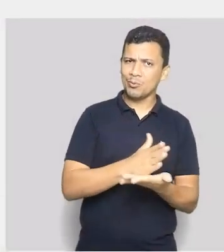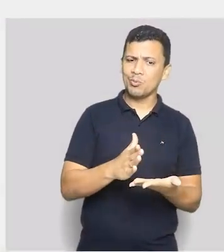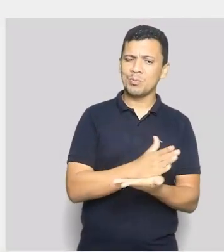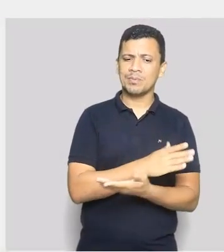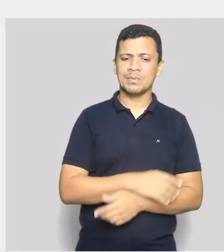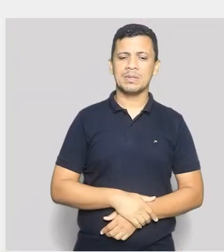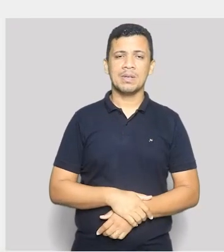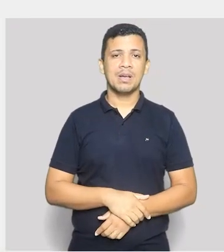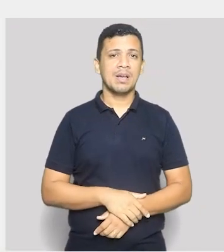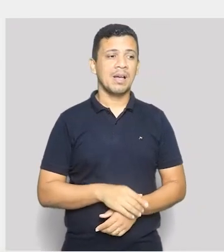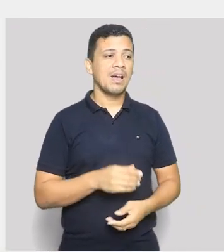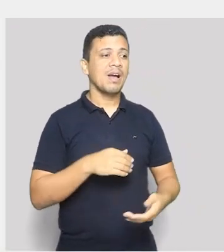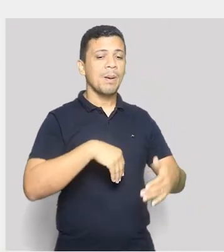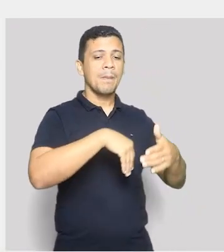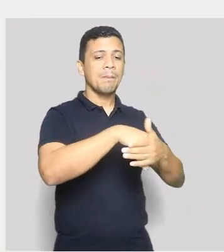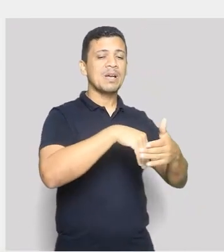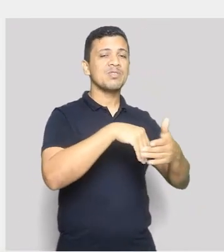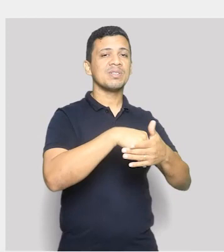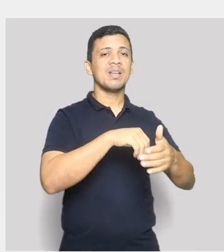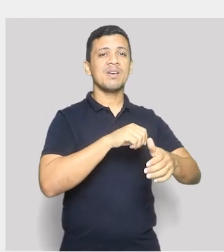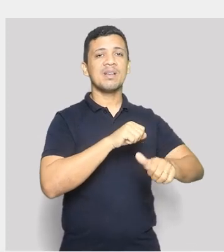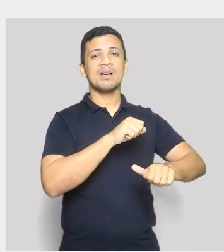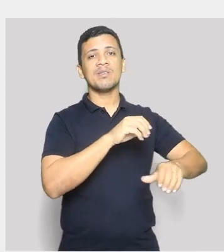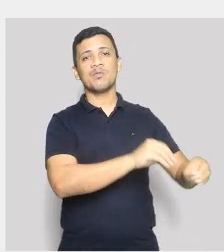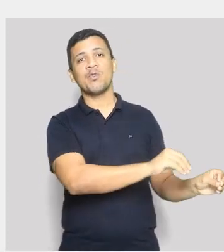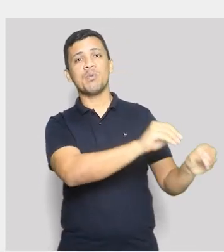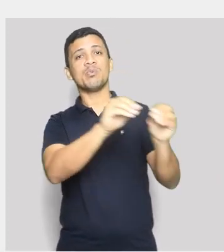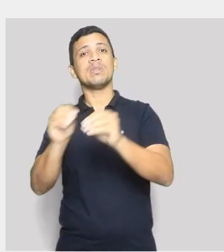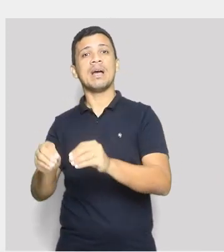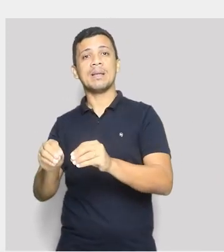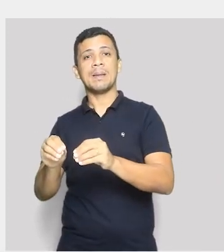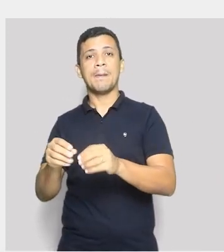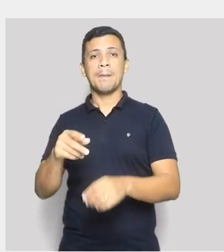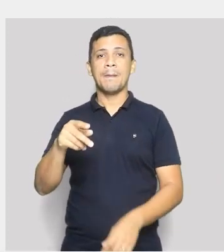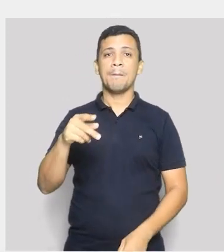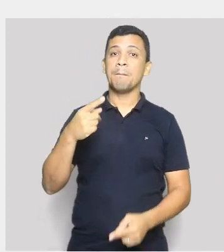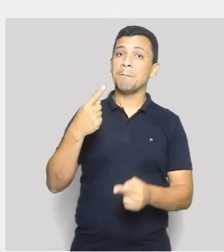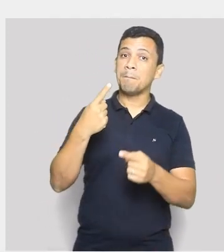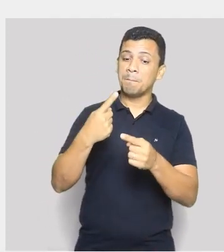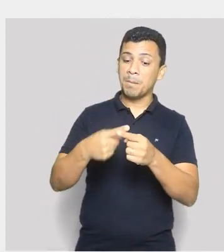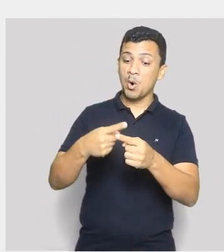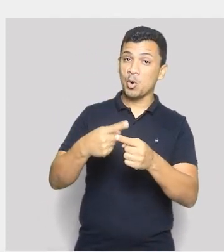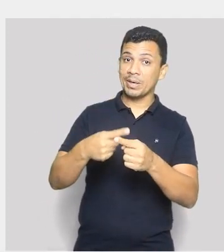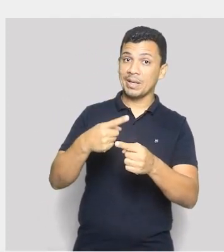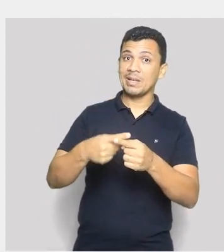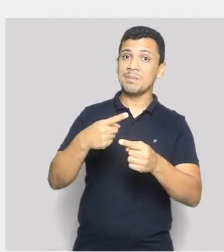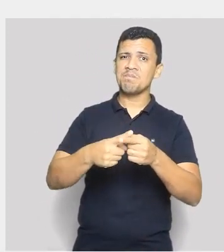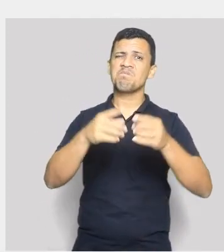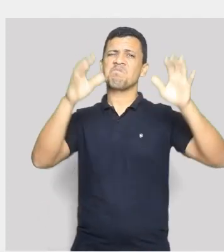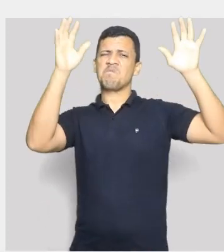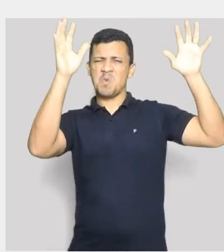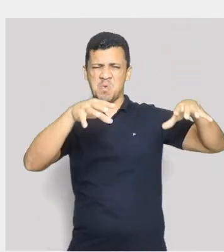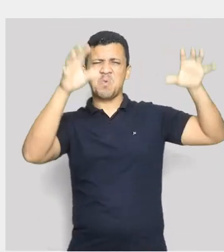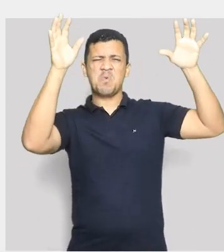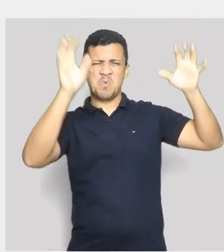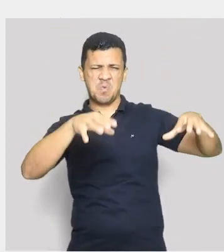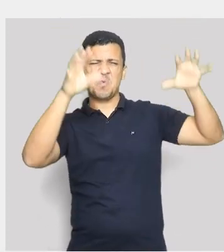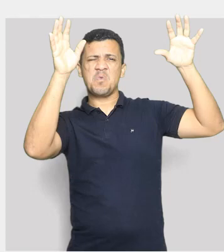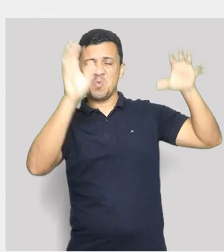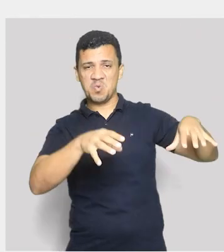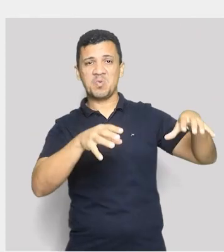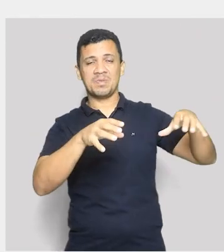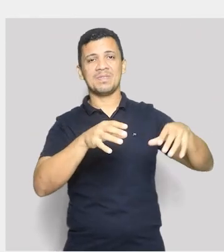a partida foi transferida porque estava chovendo forte. A partida foi transferida porque estava chovendo